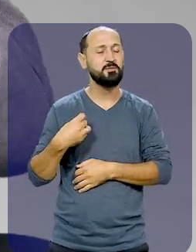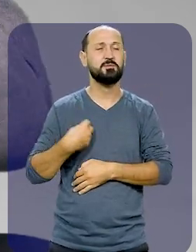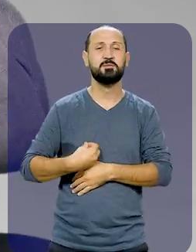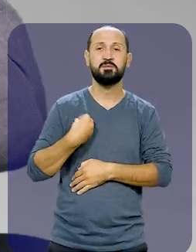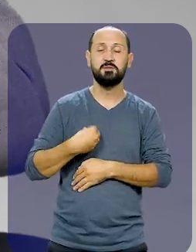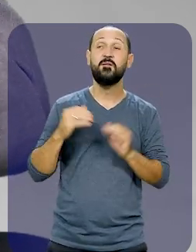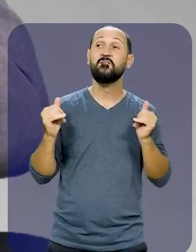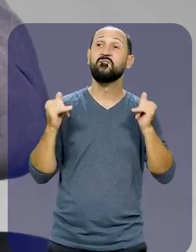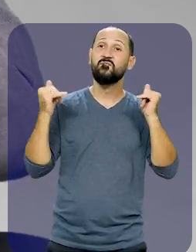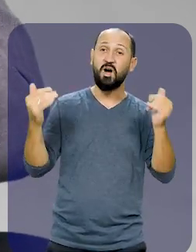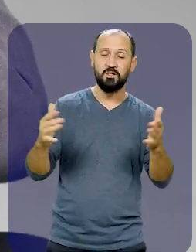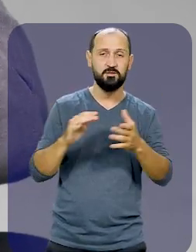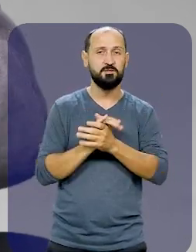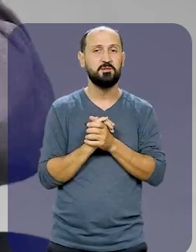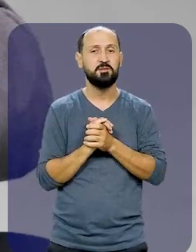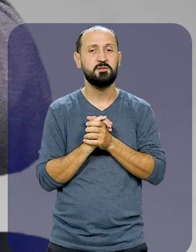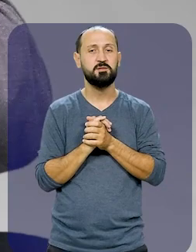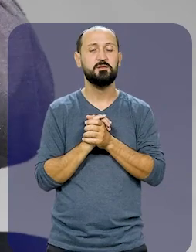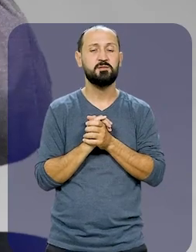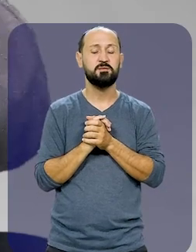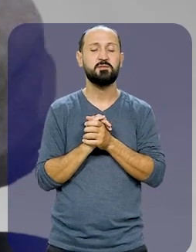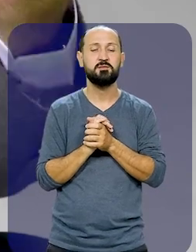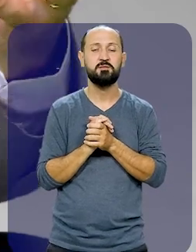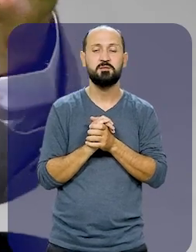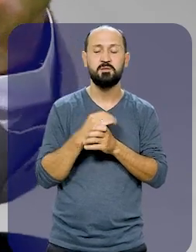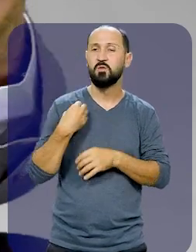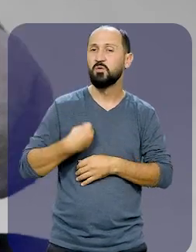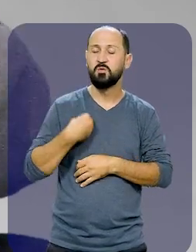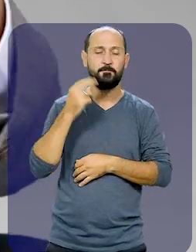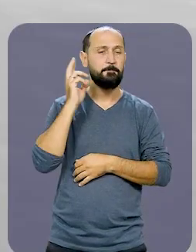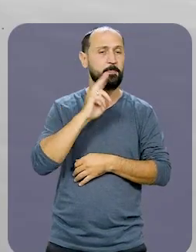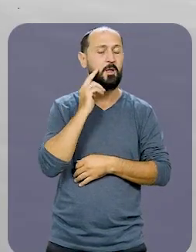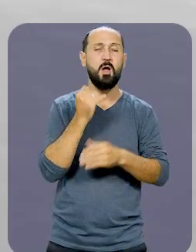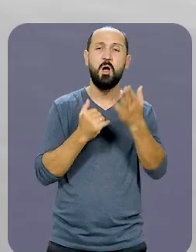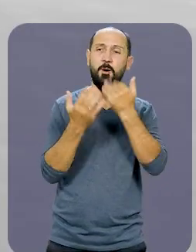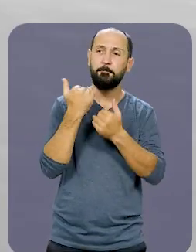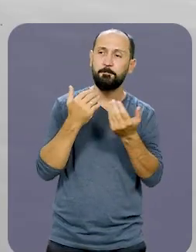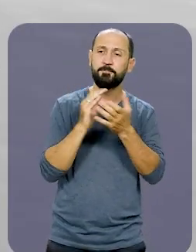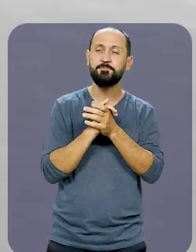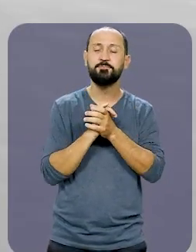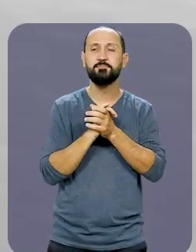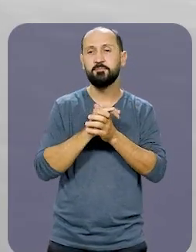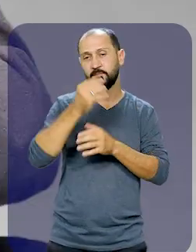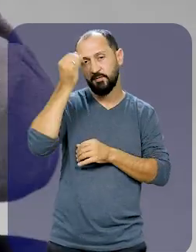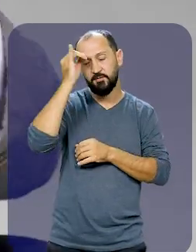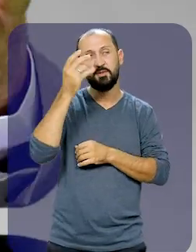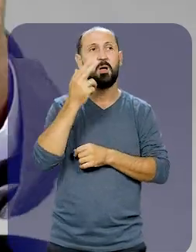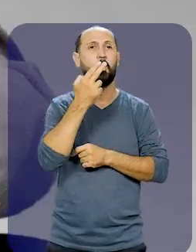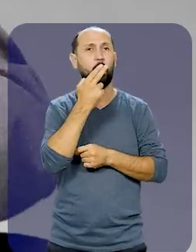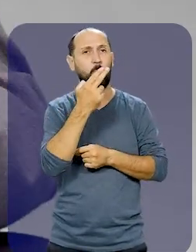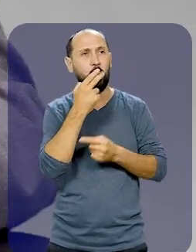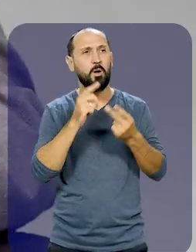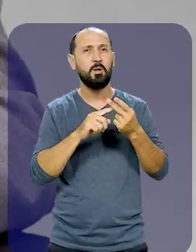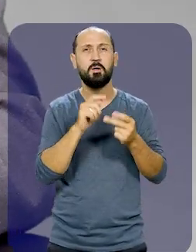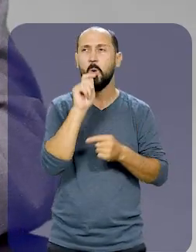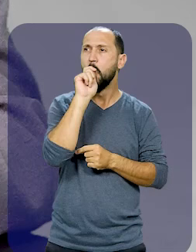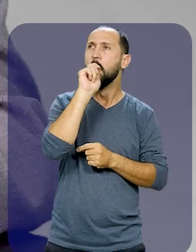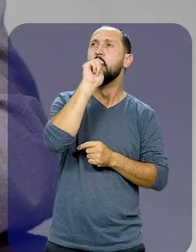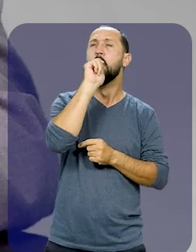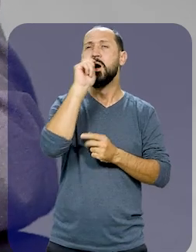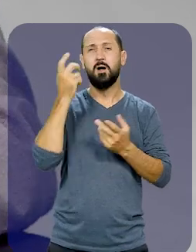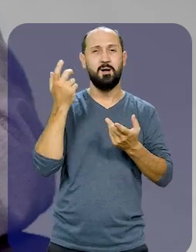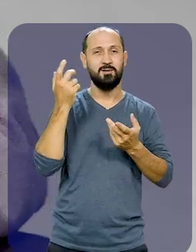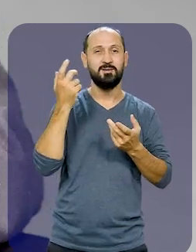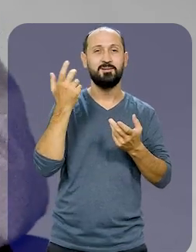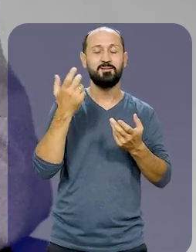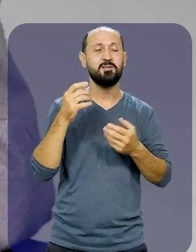ao ar livre de preferência. E vida normal, boa alimentação, evitar cigarro, cigarro eletrônico,